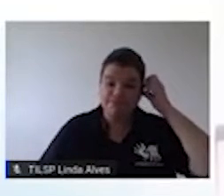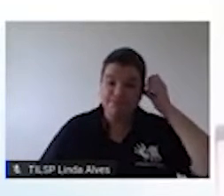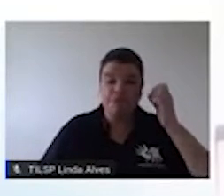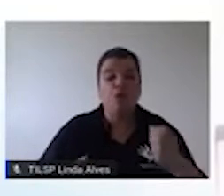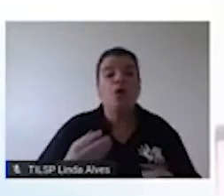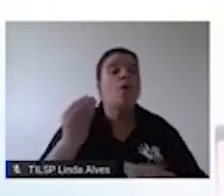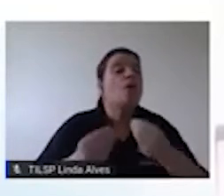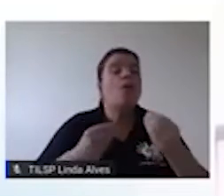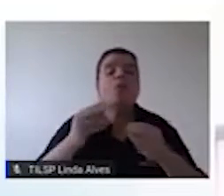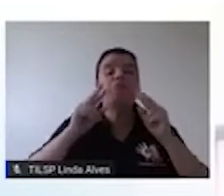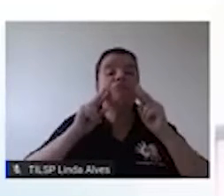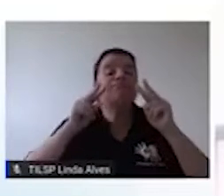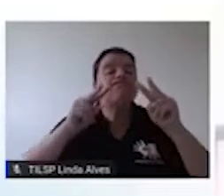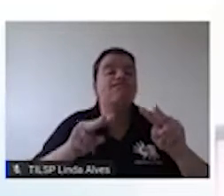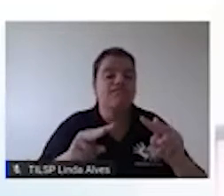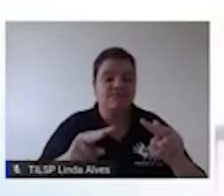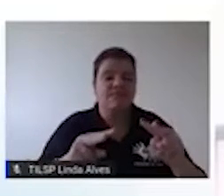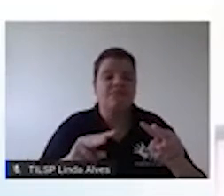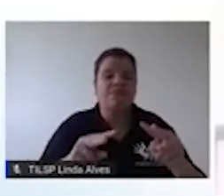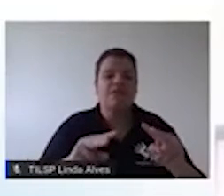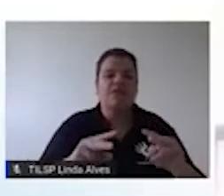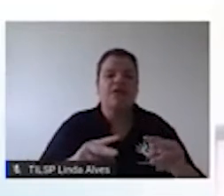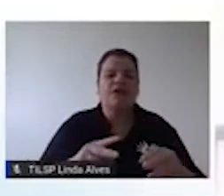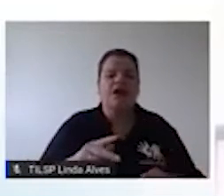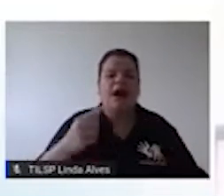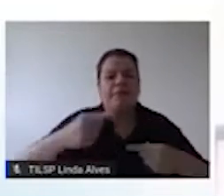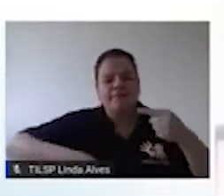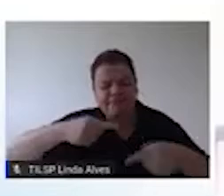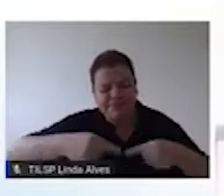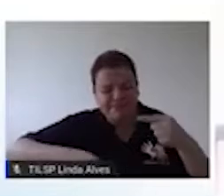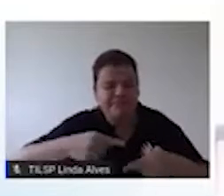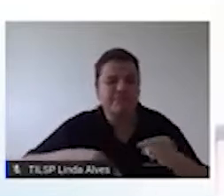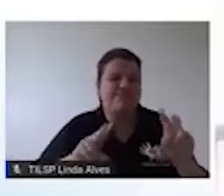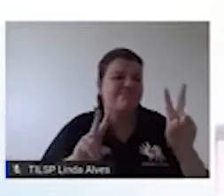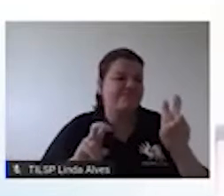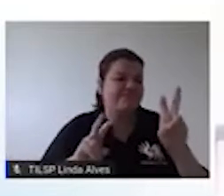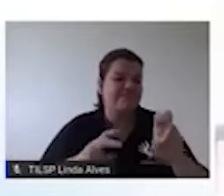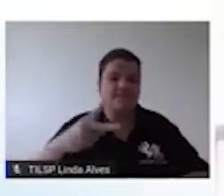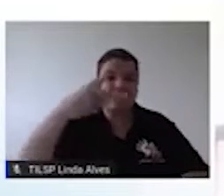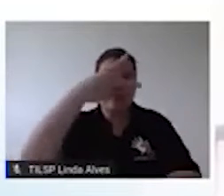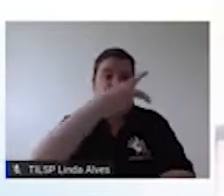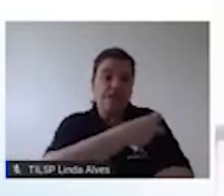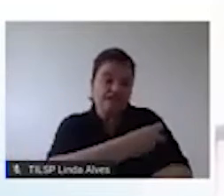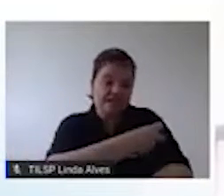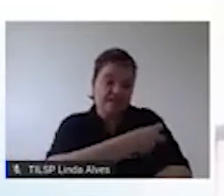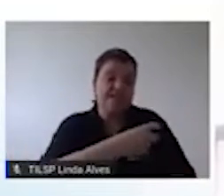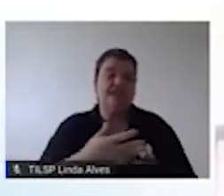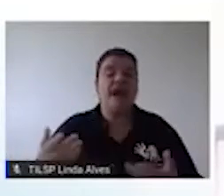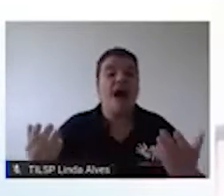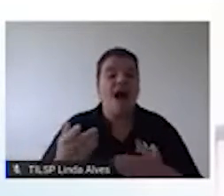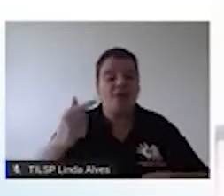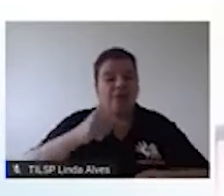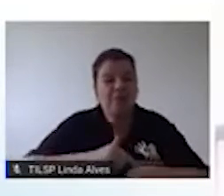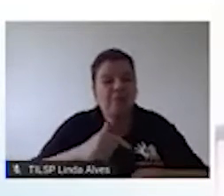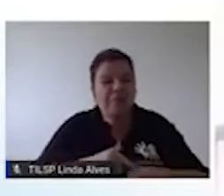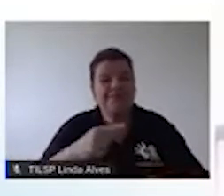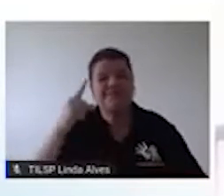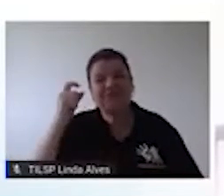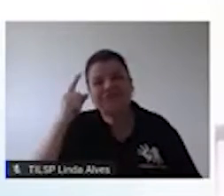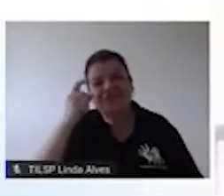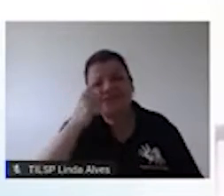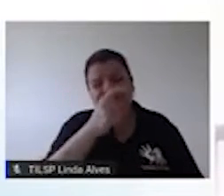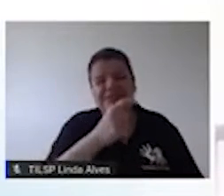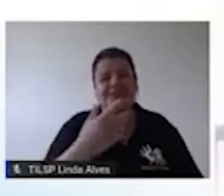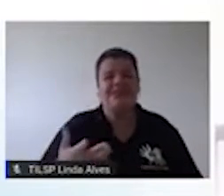Como o senhor tem visto a politização das vacinas num momento tão vulnerável, ao